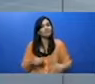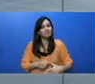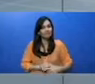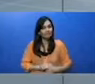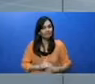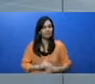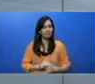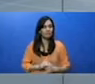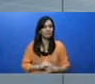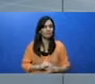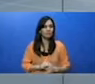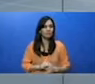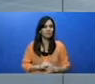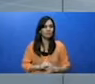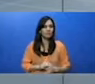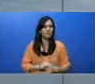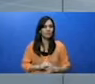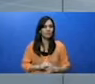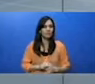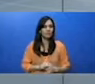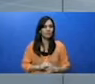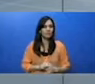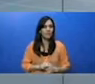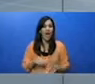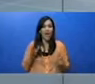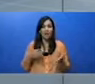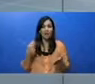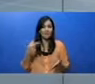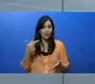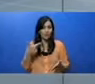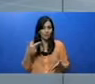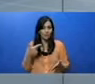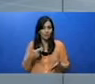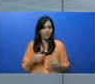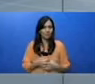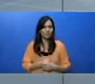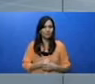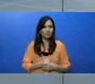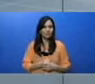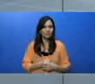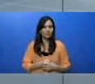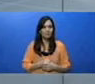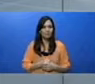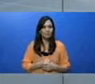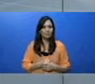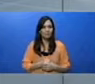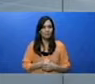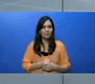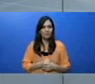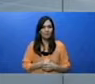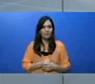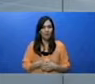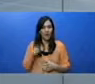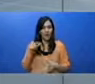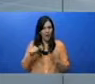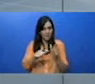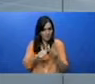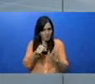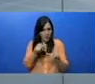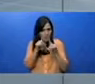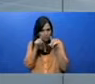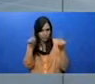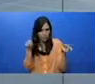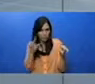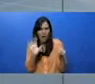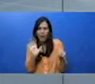forma ilegal. Aí vamos para a segunda parte do folheto. Então, aqui é a primeira parte. O que acontece, né, com o tráfico